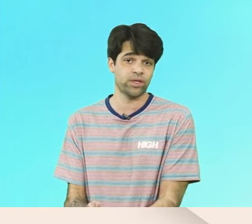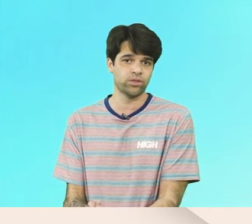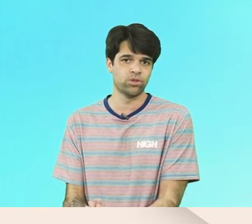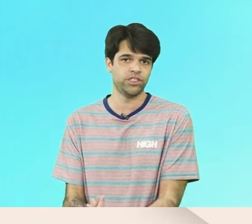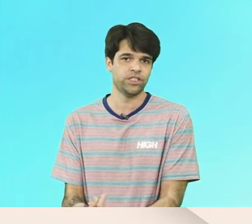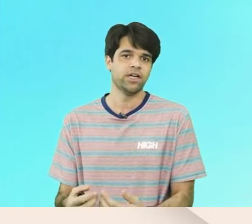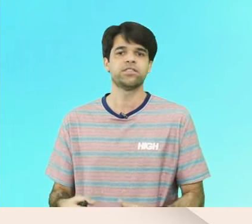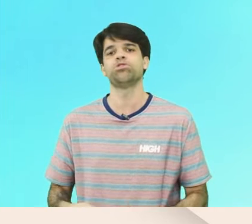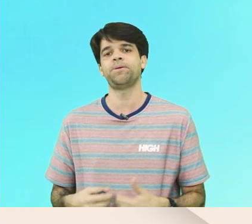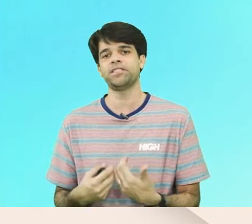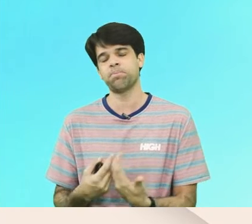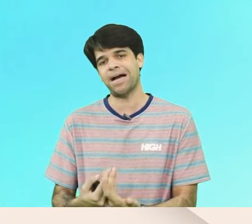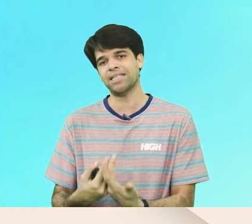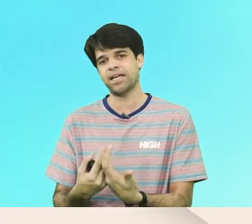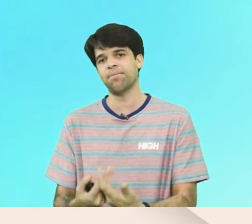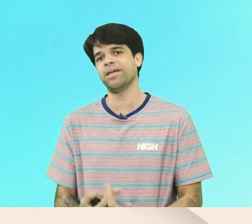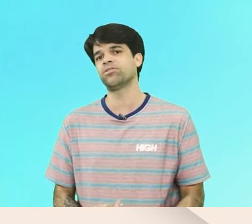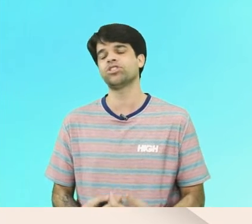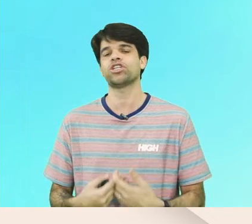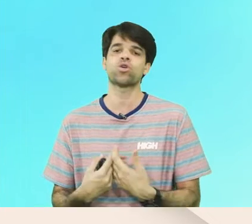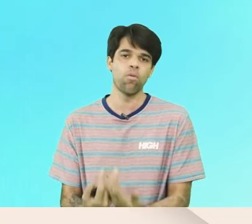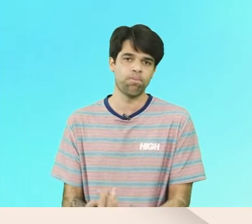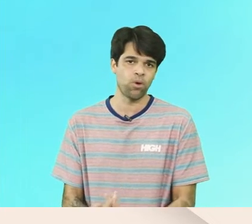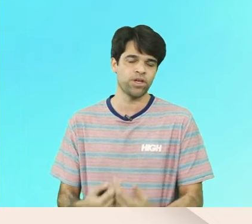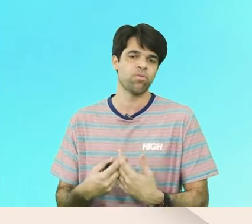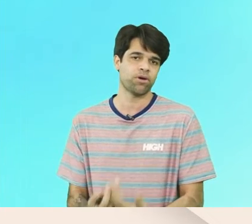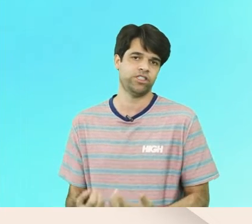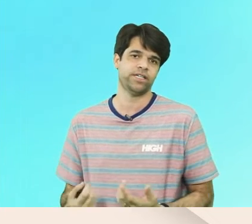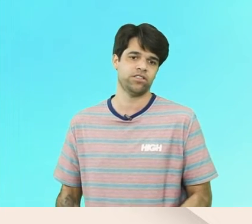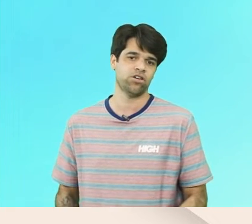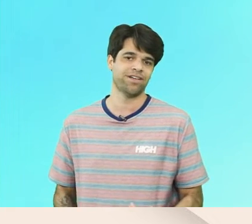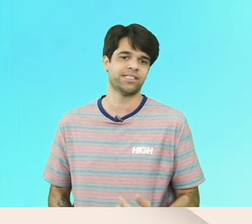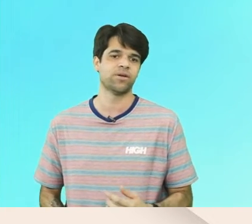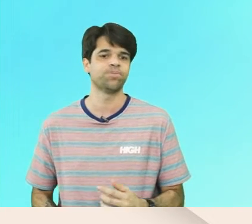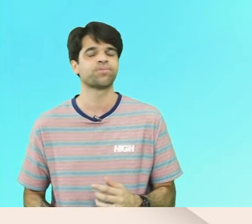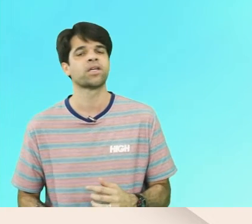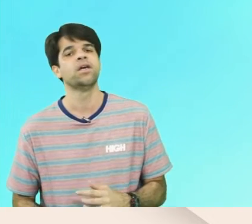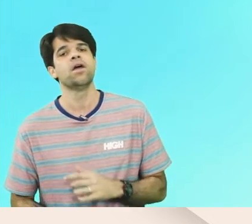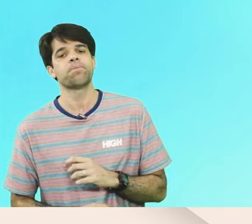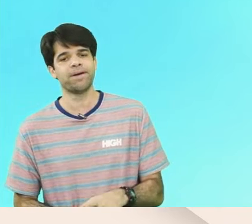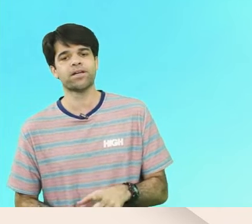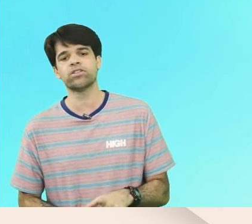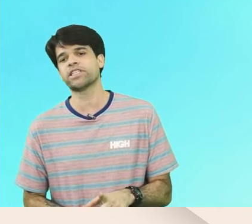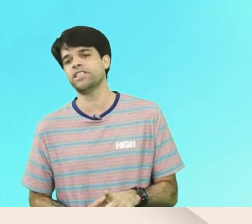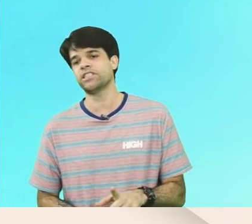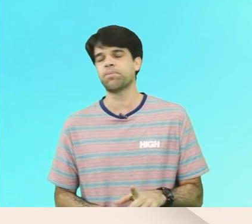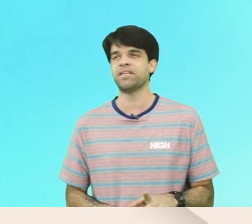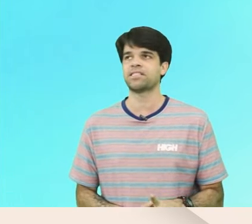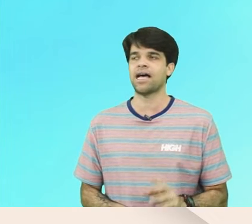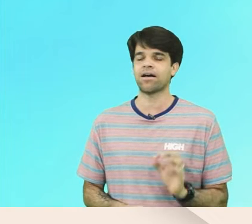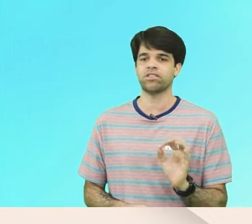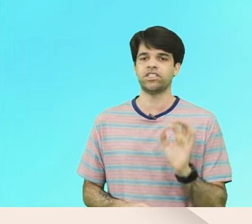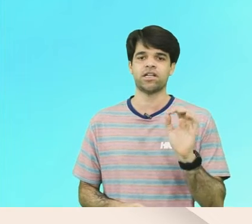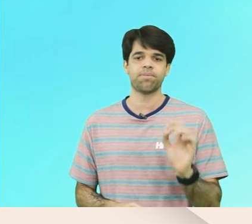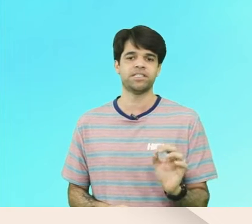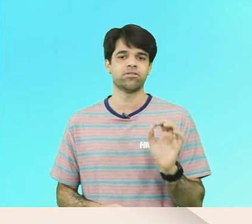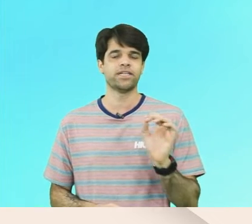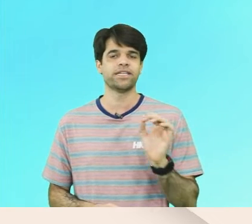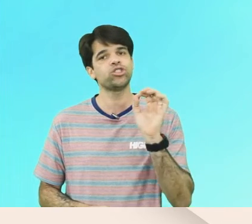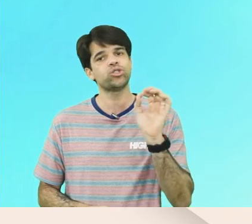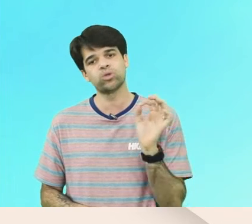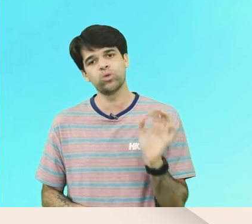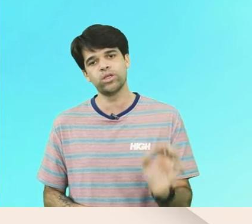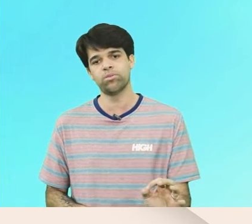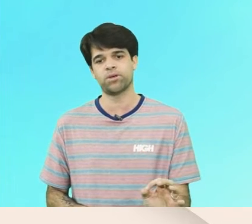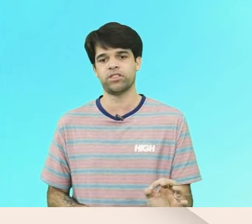elementos estruturadores. São os principais elementos que compõem um projeto de inovação. Primeira coisa que a gente tem que pensar quando a gente está